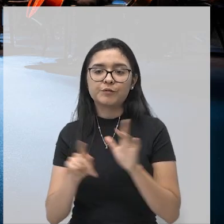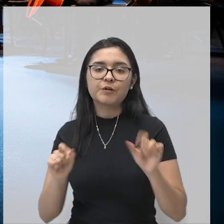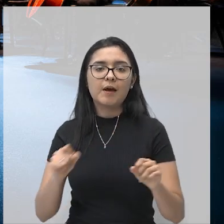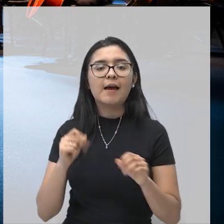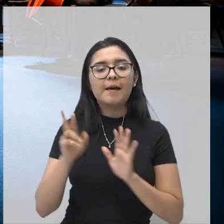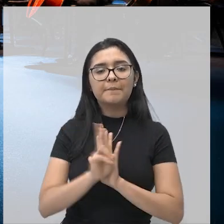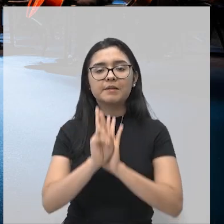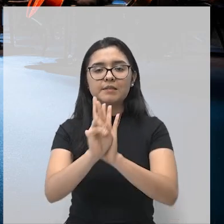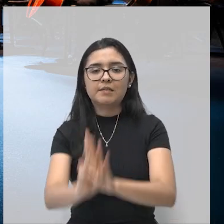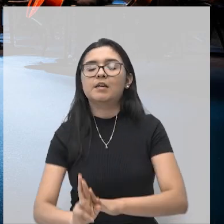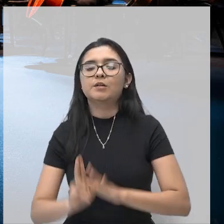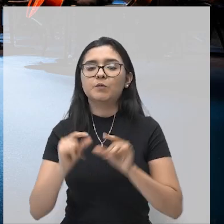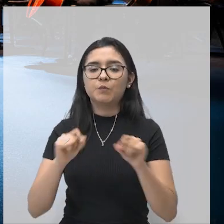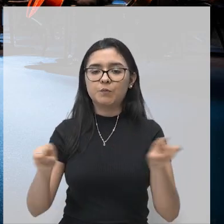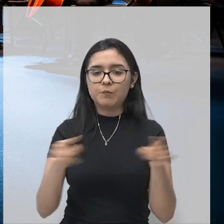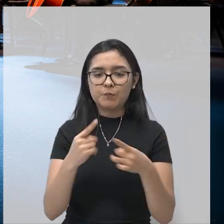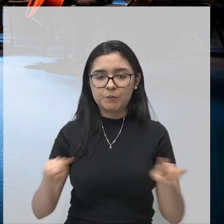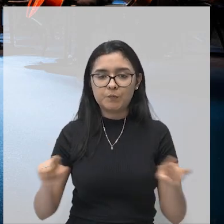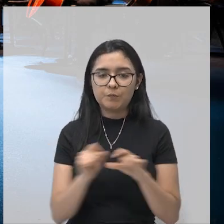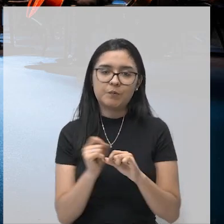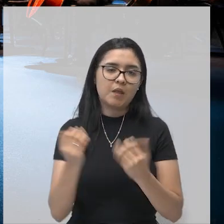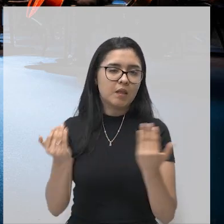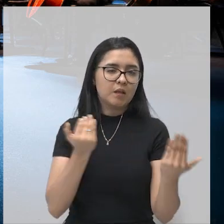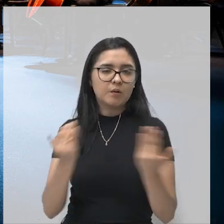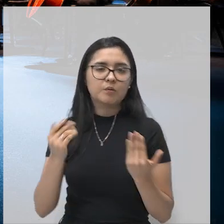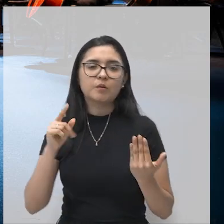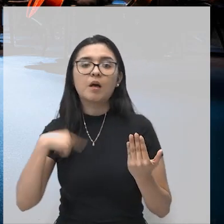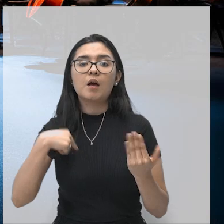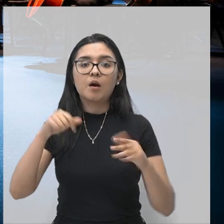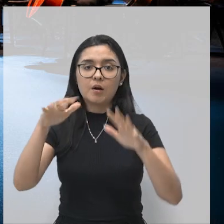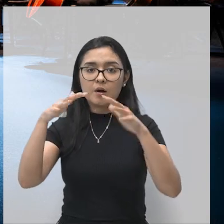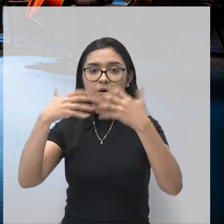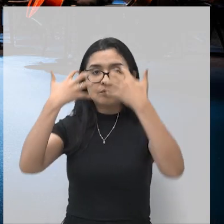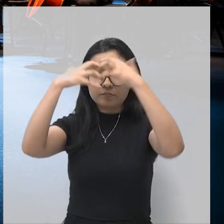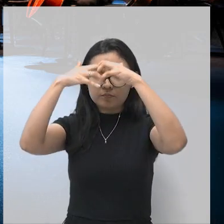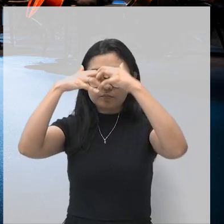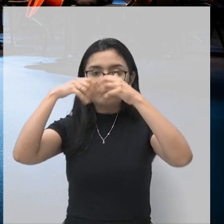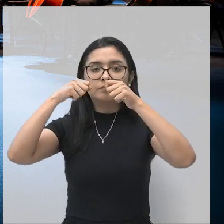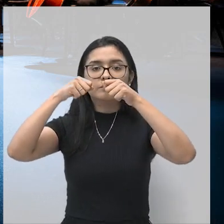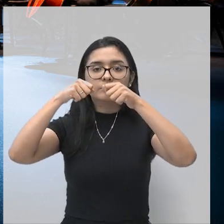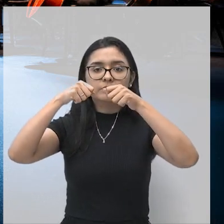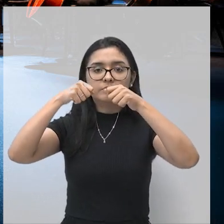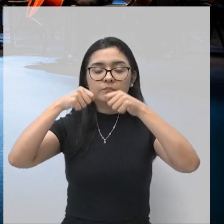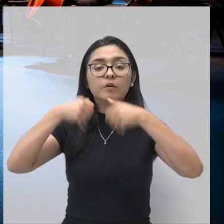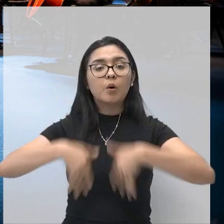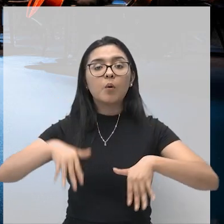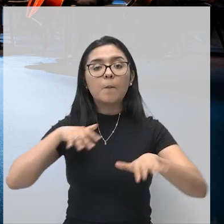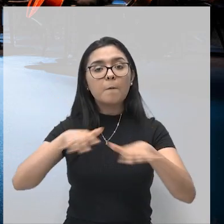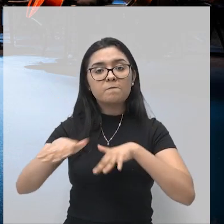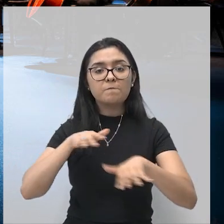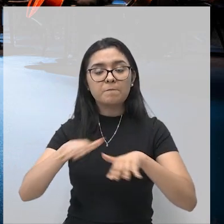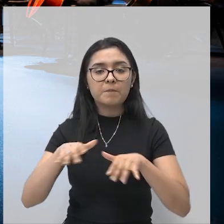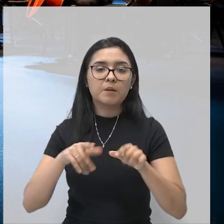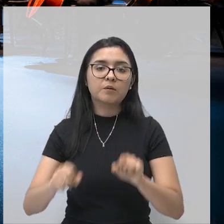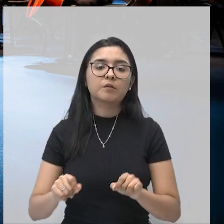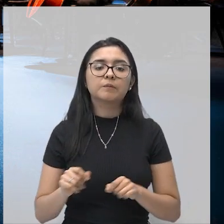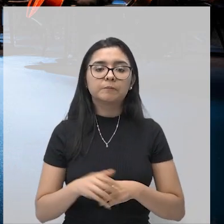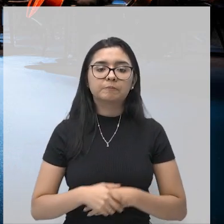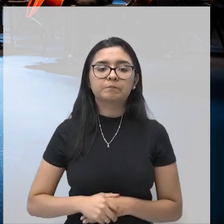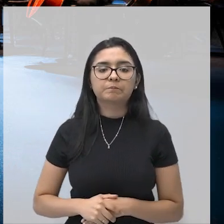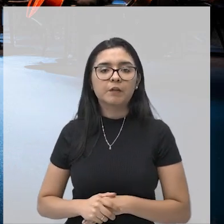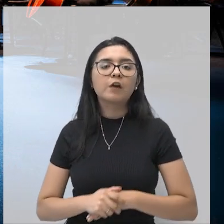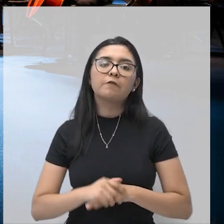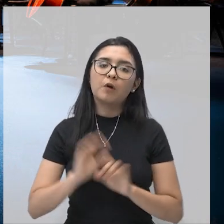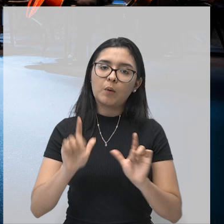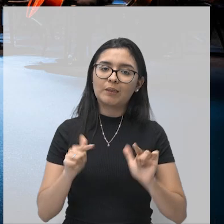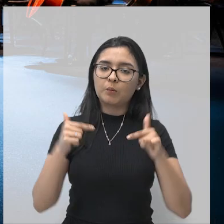orquestra. Eles são, analogicamente, o sistema locomotor, que vão executar a música.